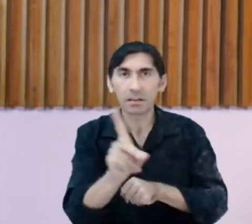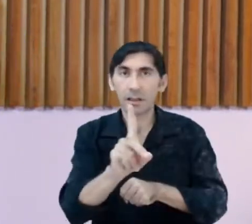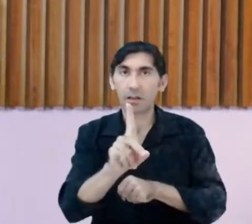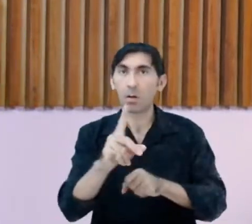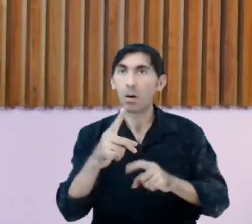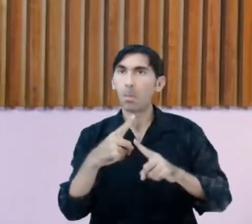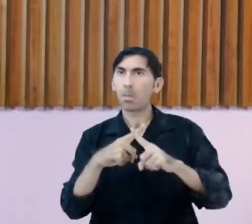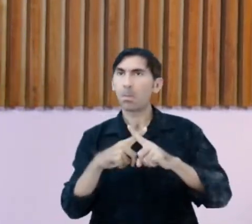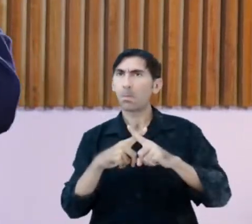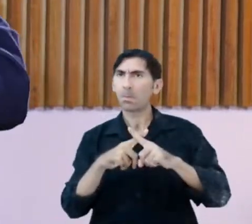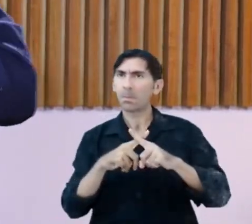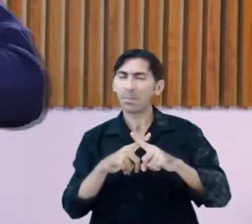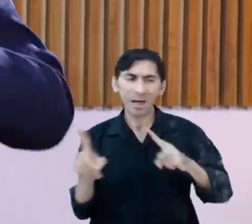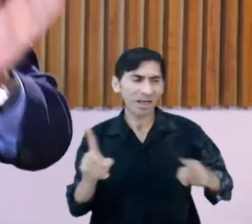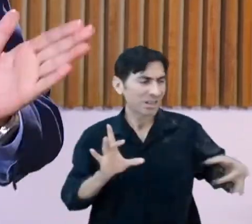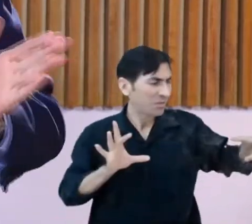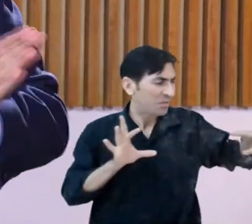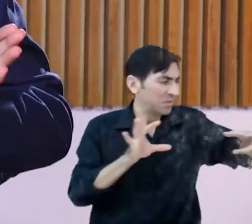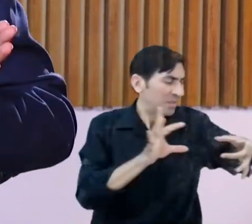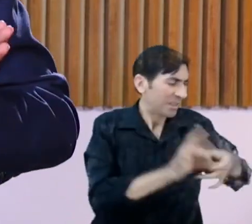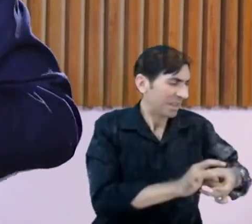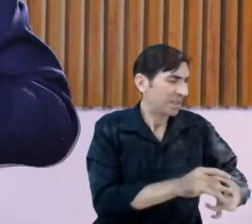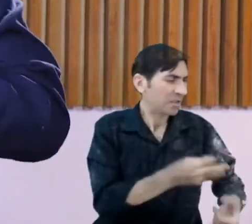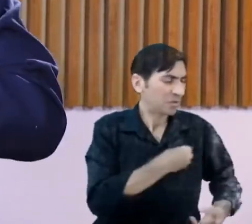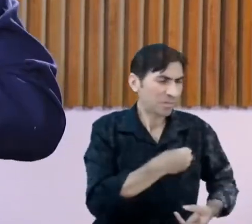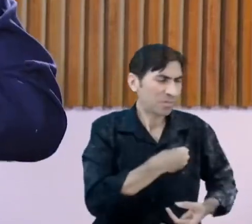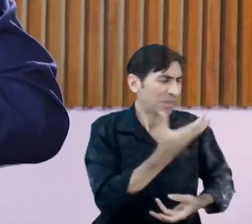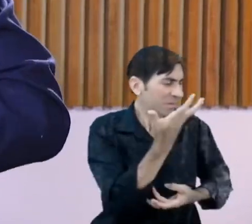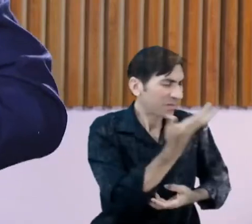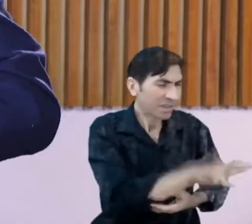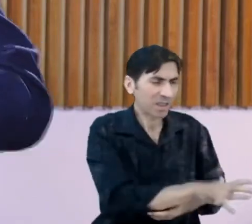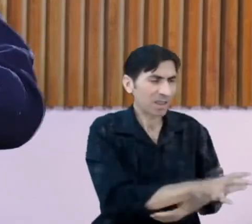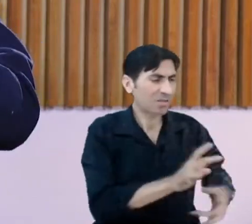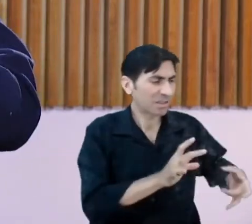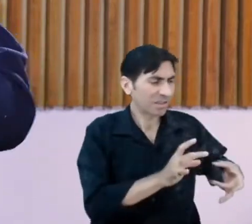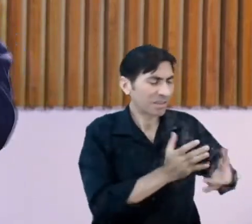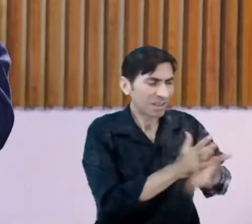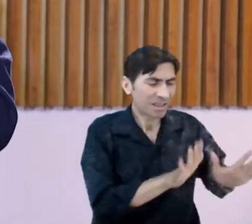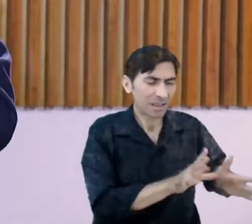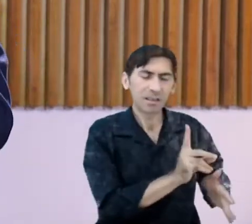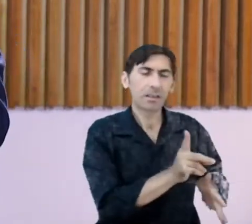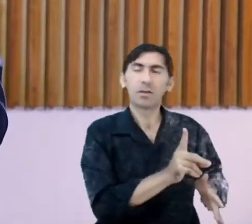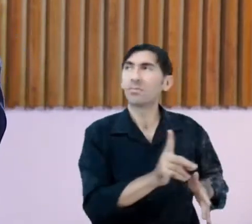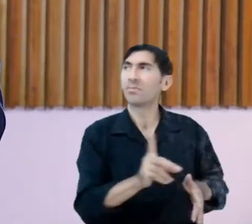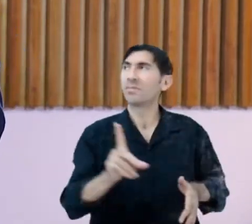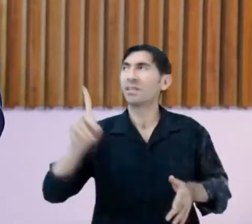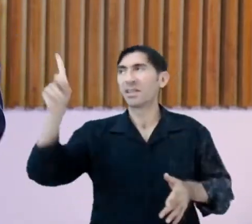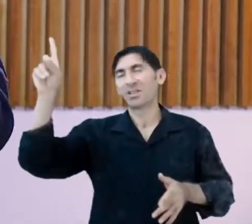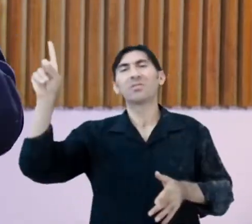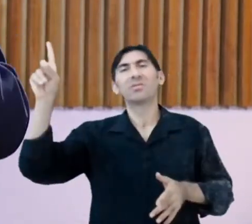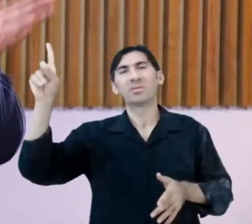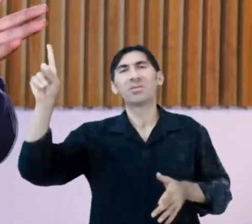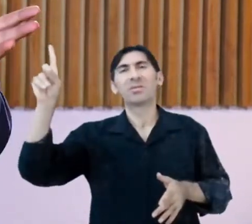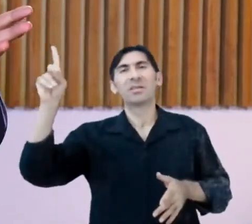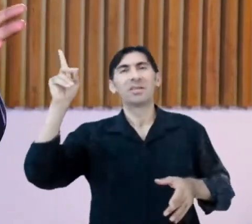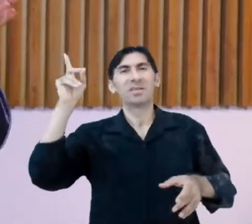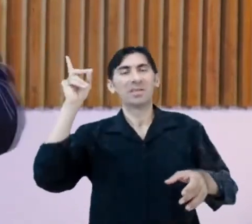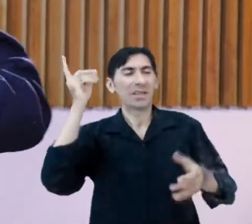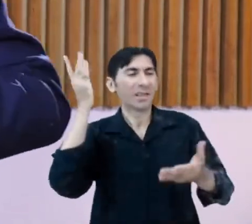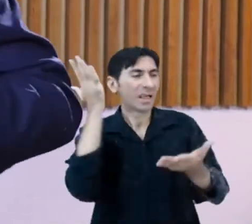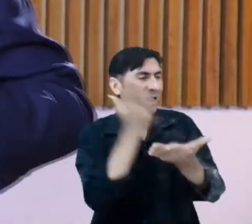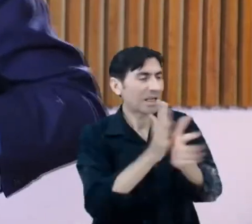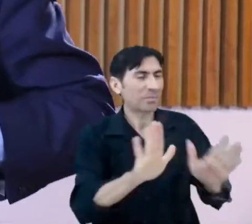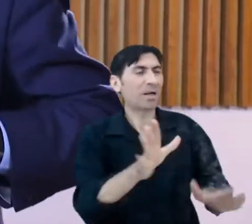estou identificado com o pecado e não quero separar-me dele, ao destruir o pecado, Deus me destrói também. Eu ilustro da seguinte